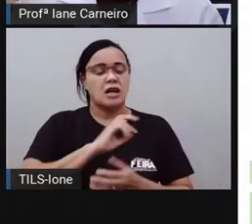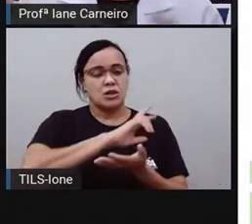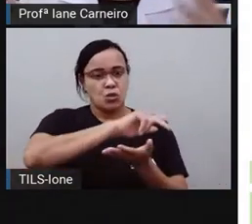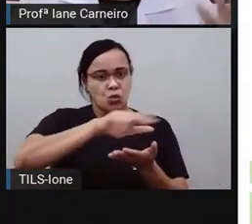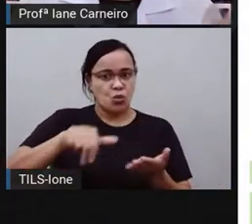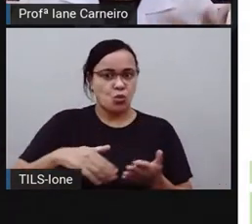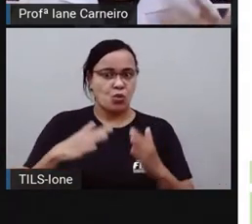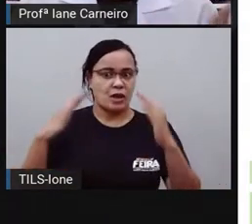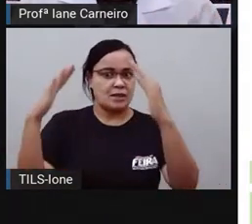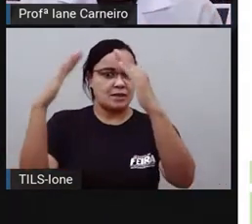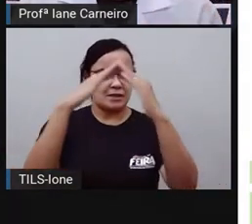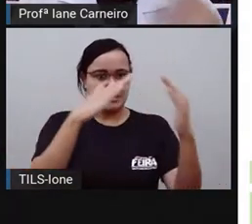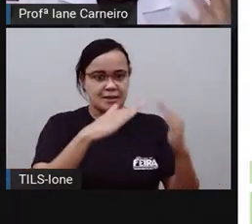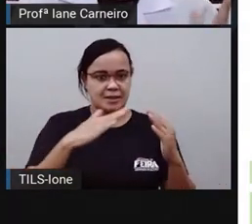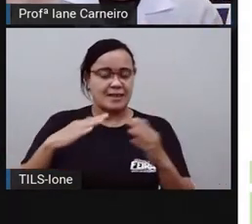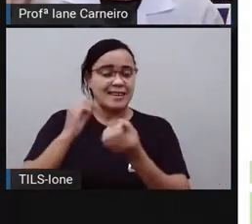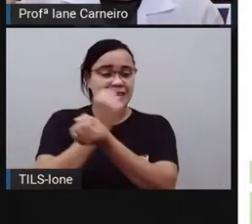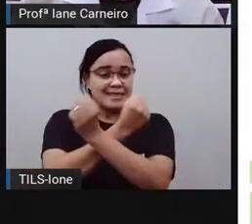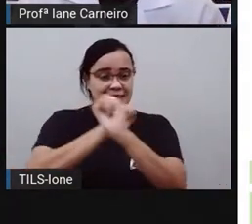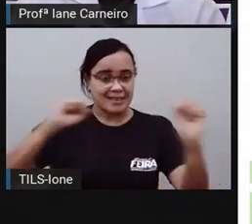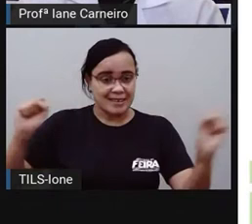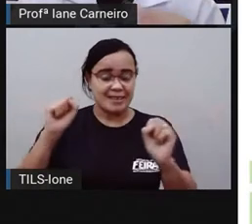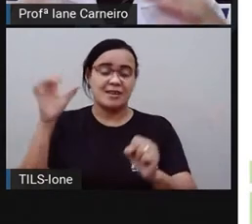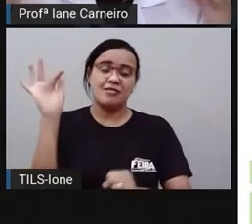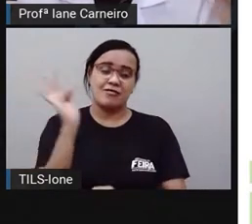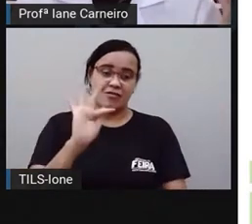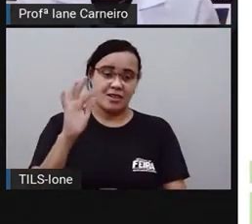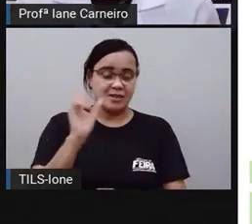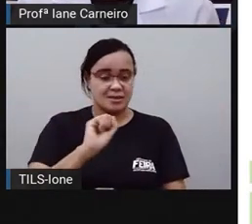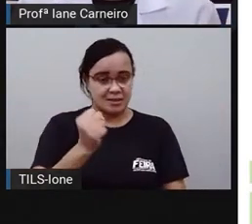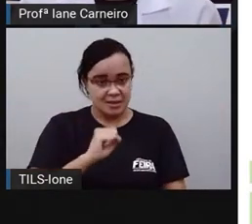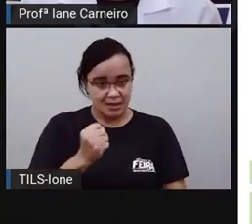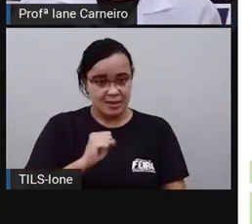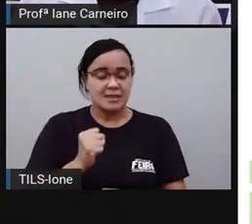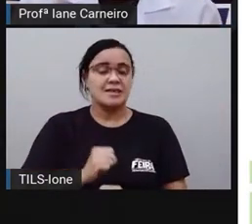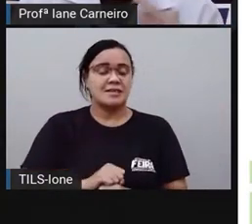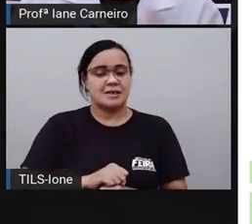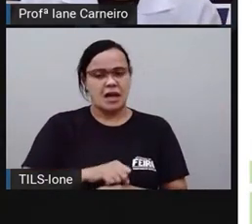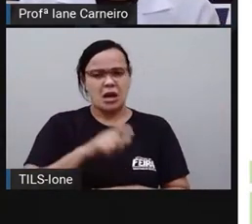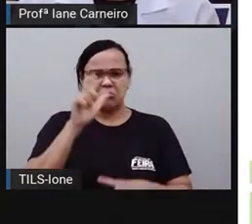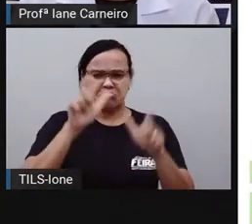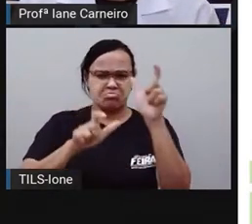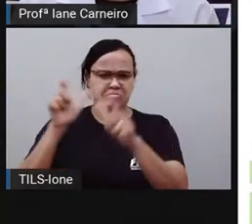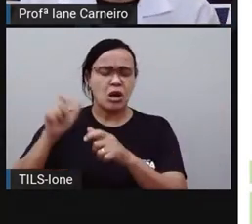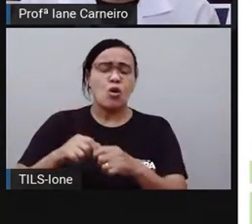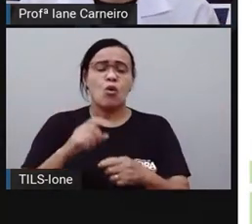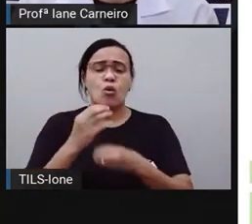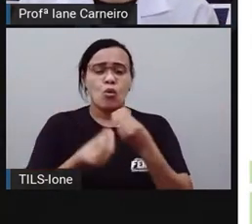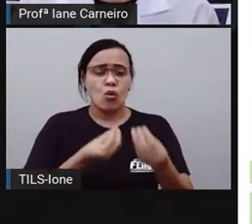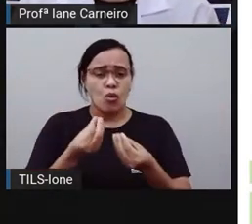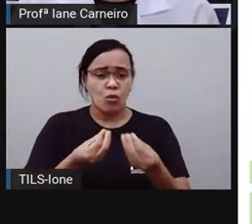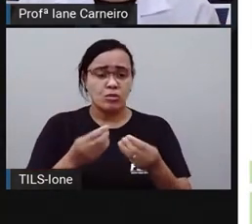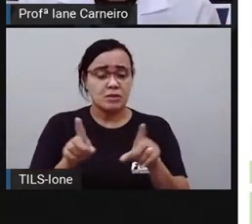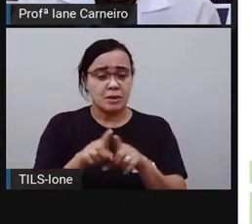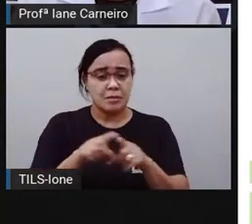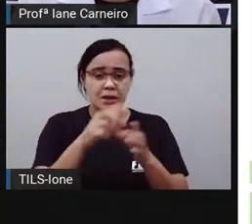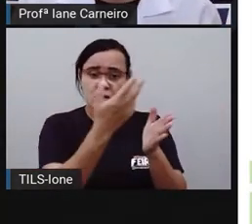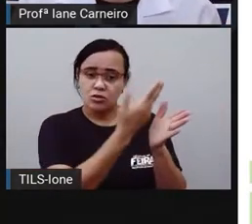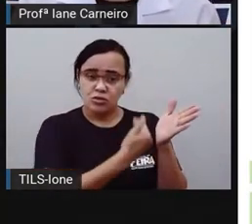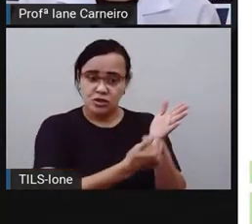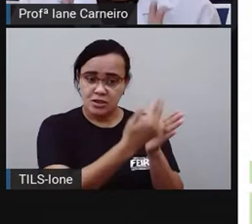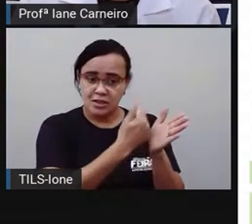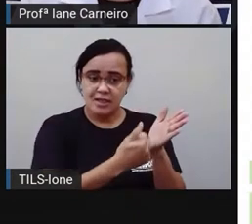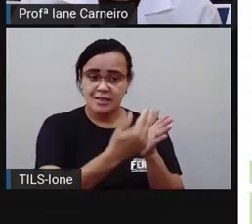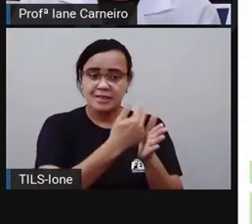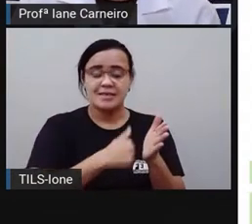um passeio aí pelo formato, né, que os casarões tinham, e a gente vai continuar com essa análise, tá bom? Então